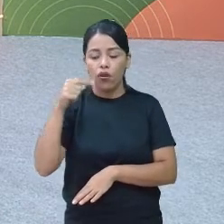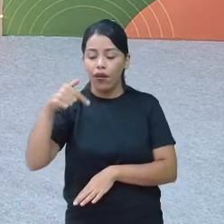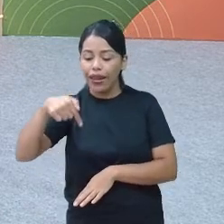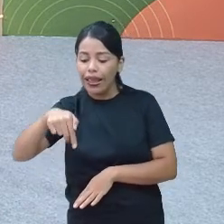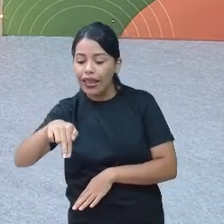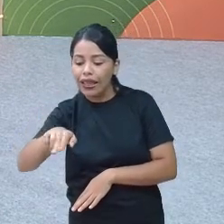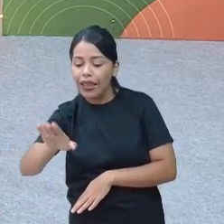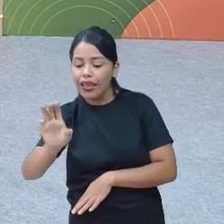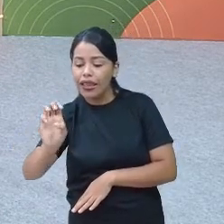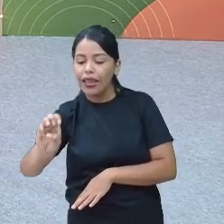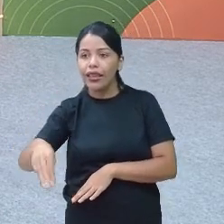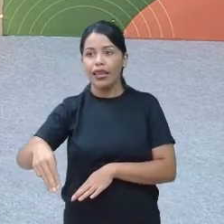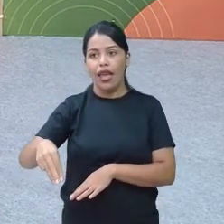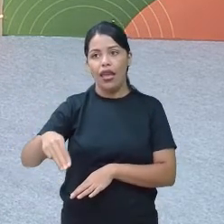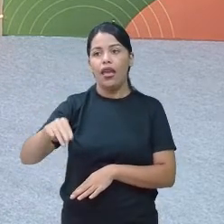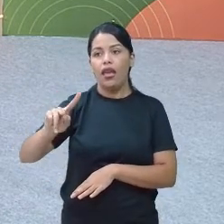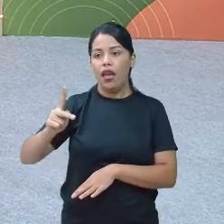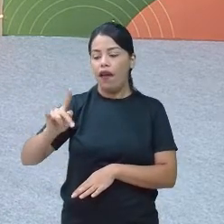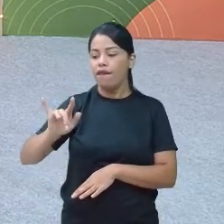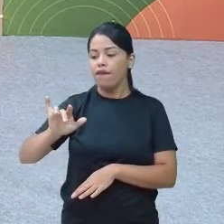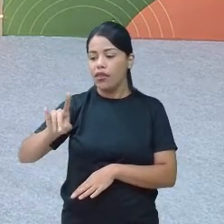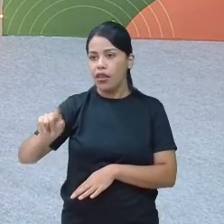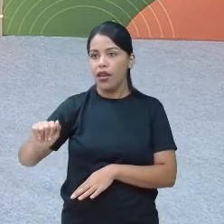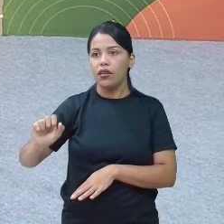também pode ser usado dessa forma.